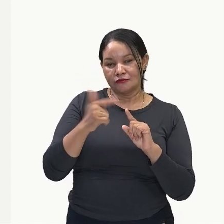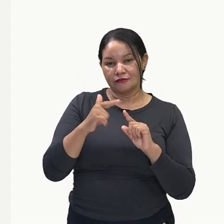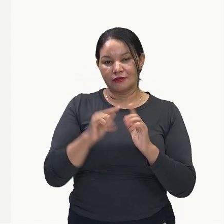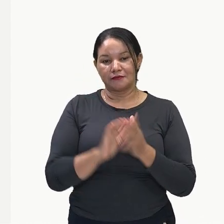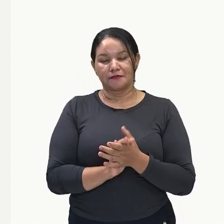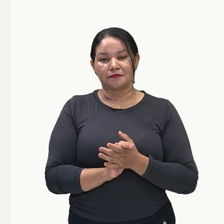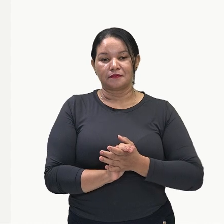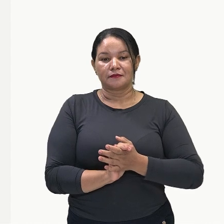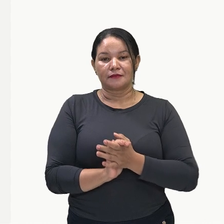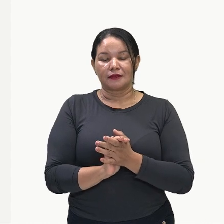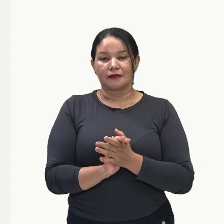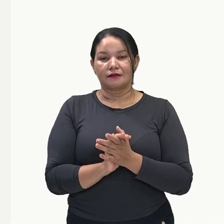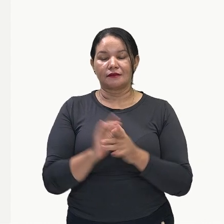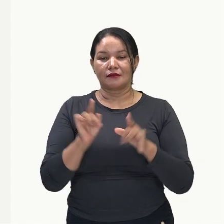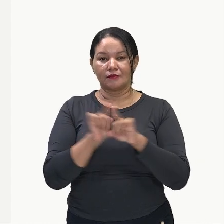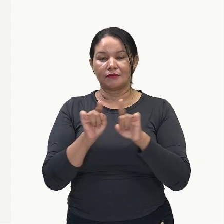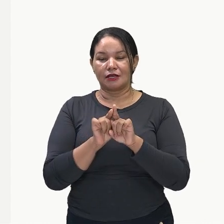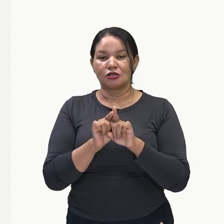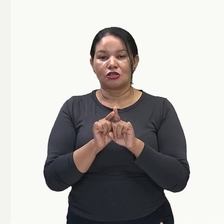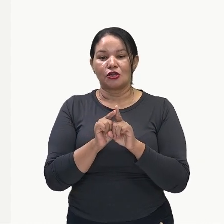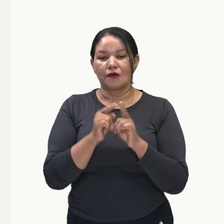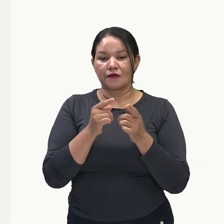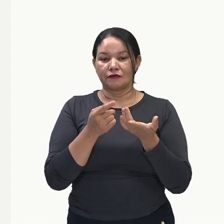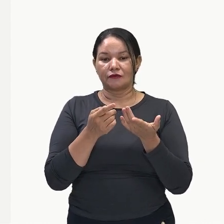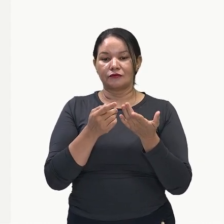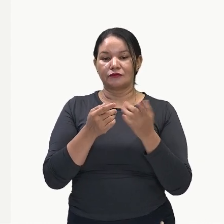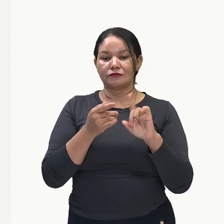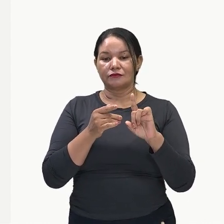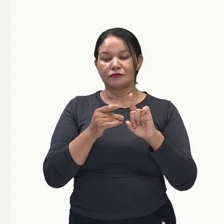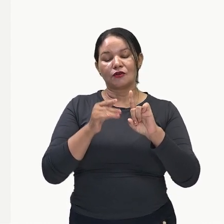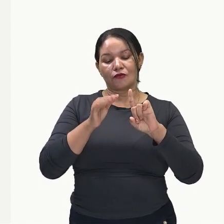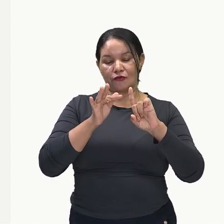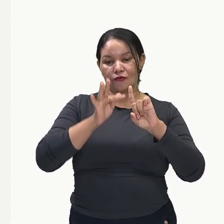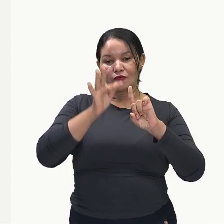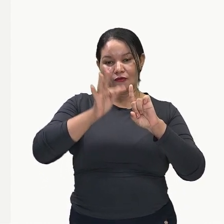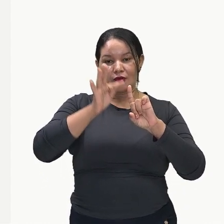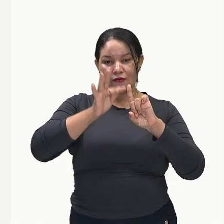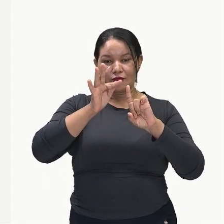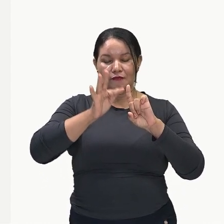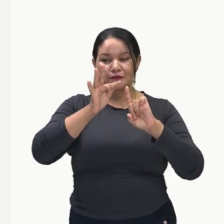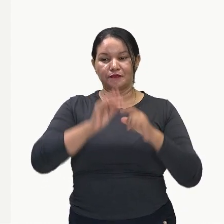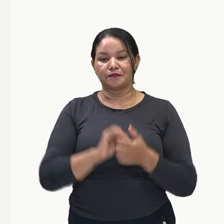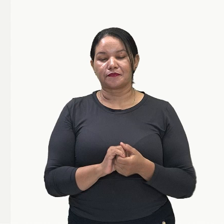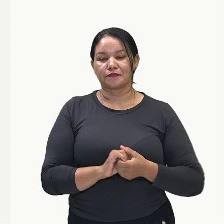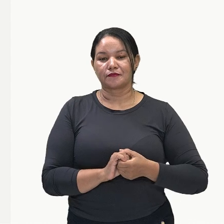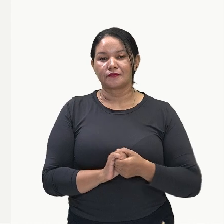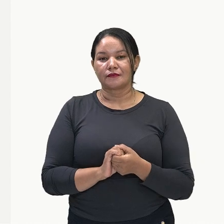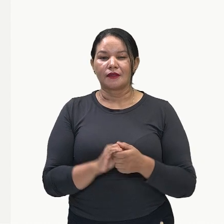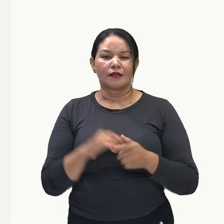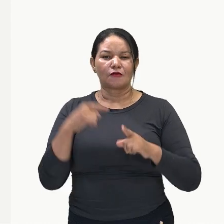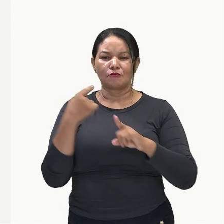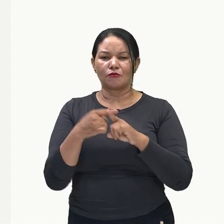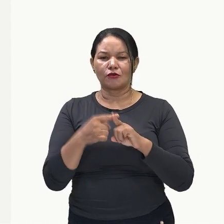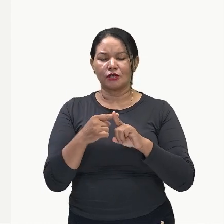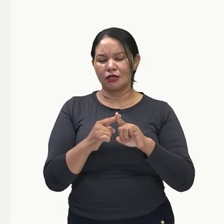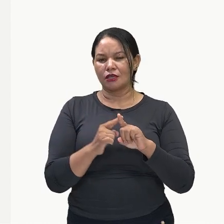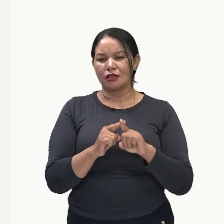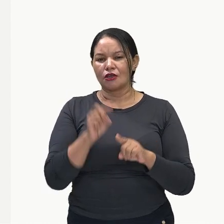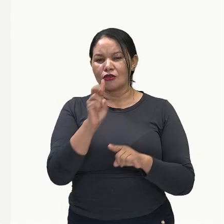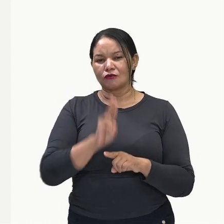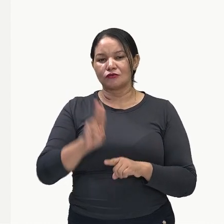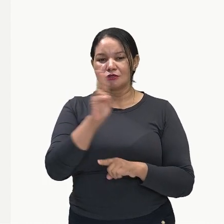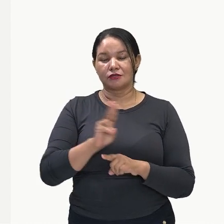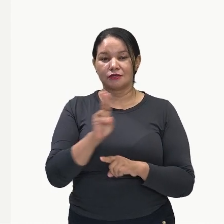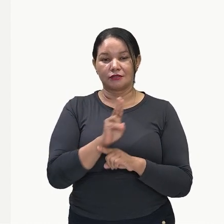da escala termométrica é o Fzinho assim. Então, por que eles são utilizados em países